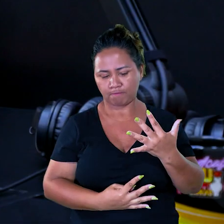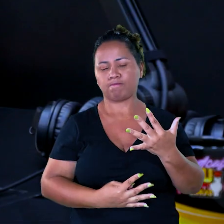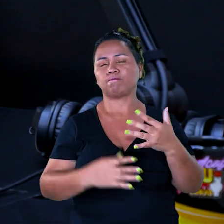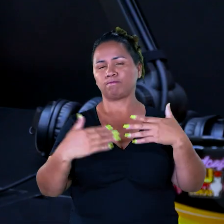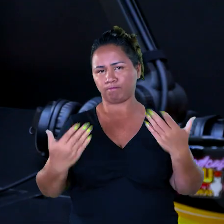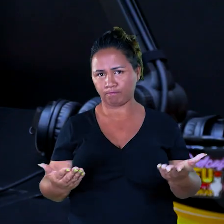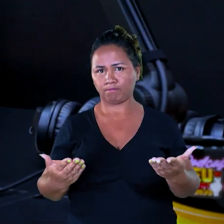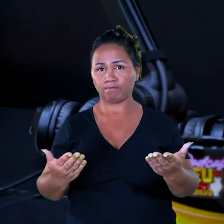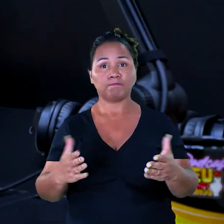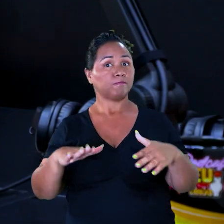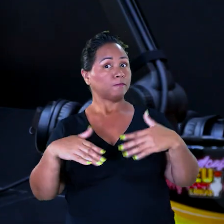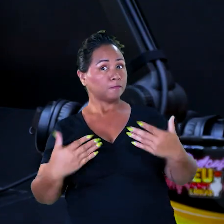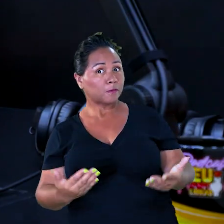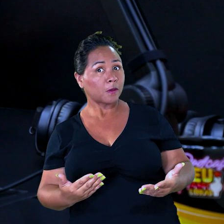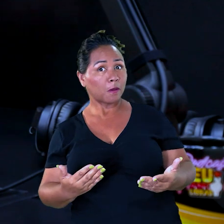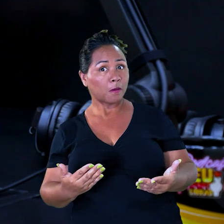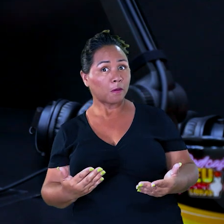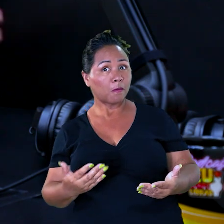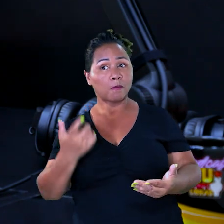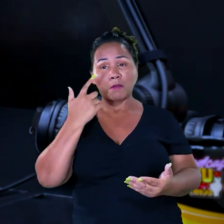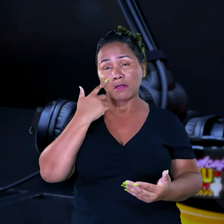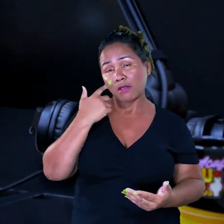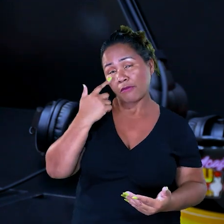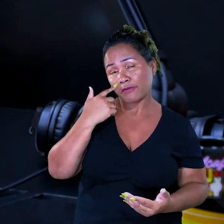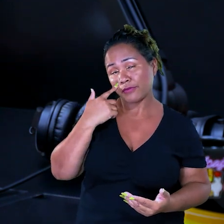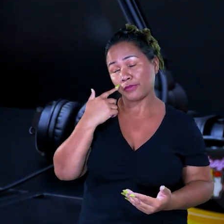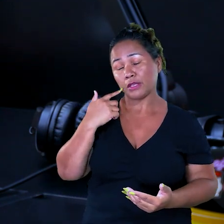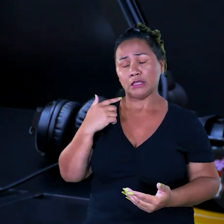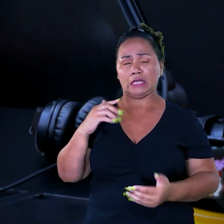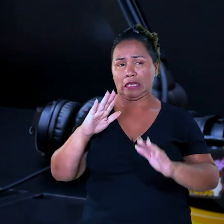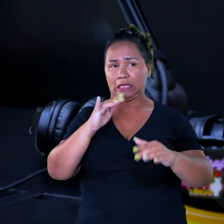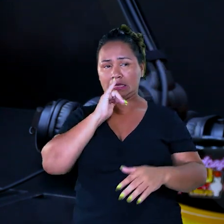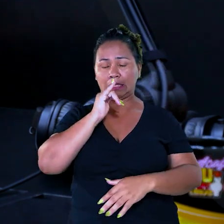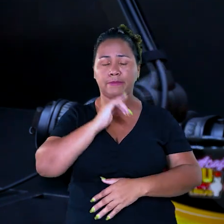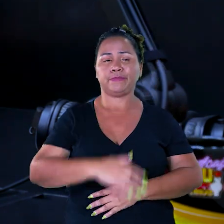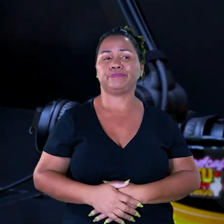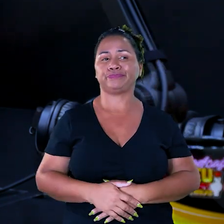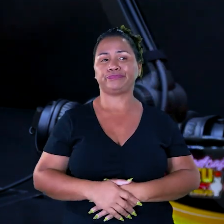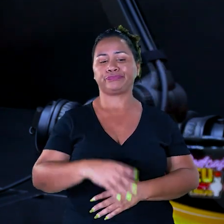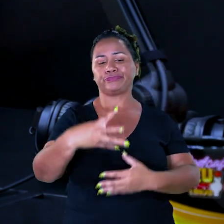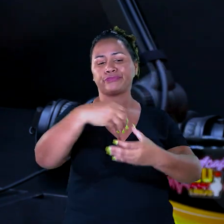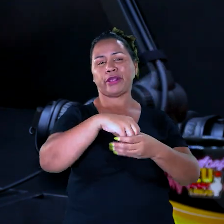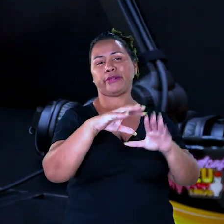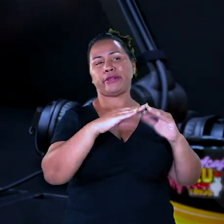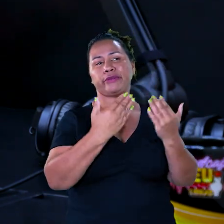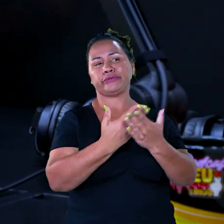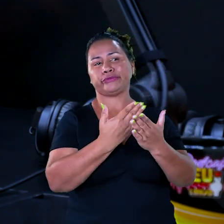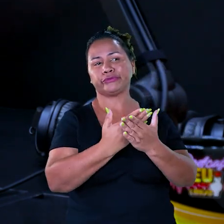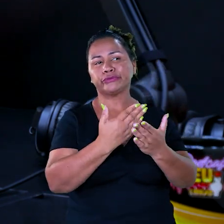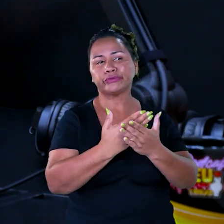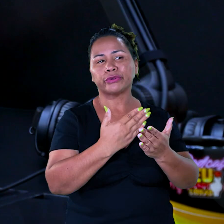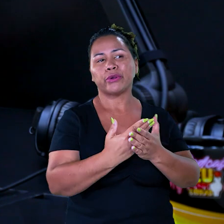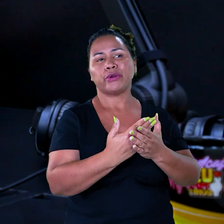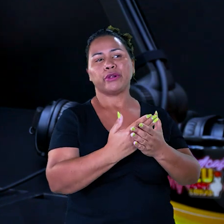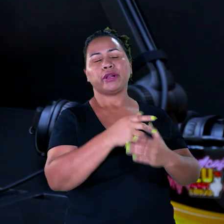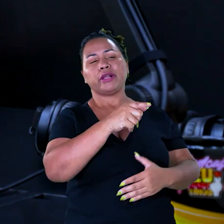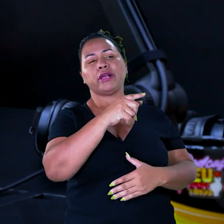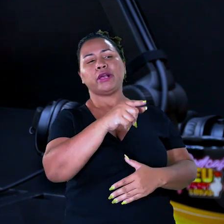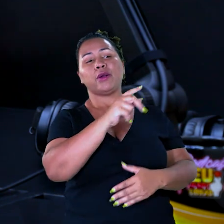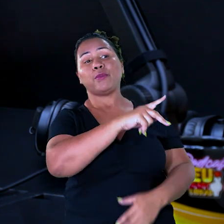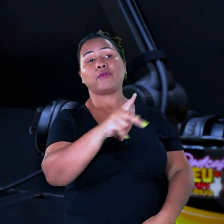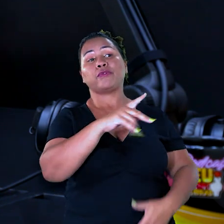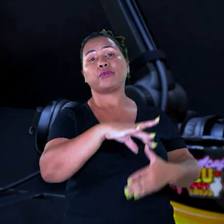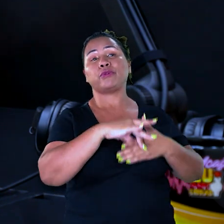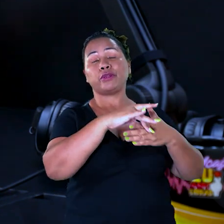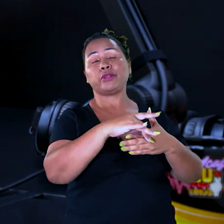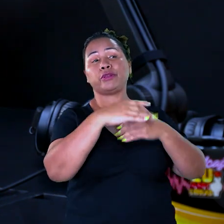a gente, Aline, a gente é vista mesmo como professor. Por quê? A gente que corre atrás, né? Às vezes o professor regente está lá